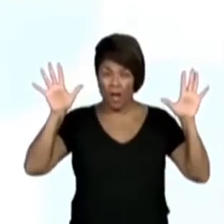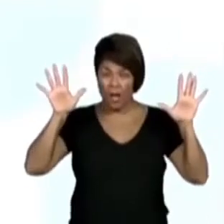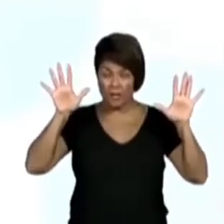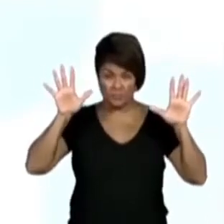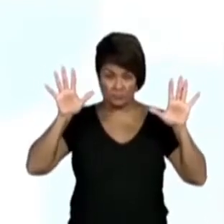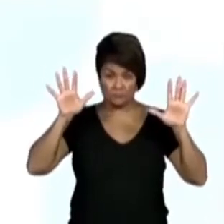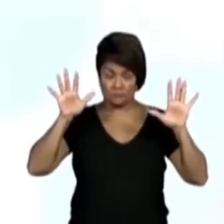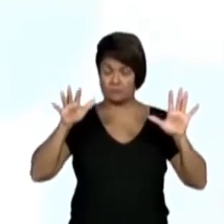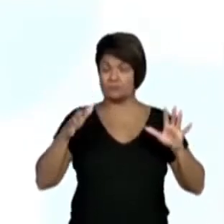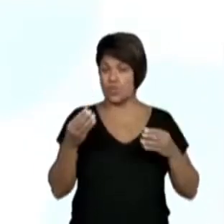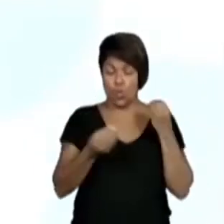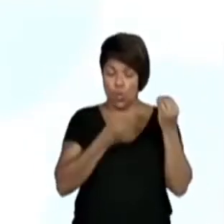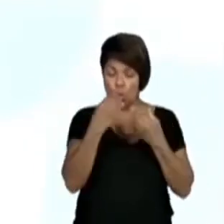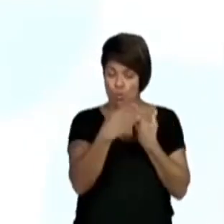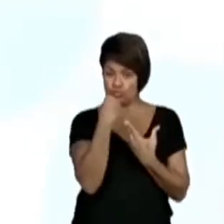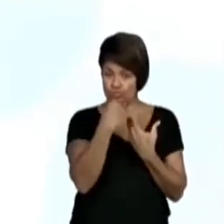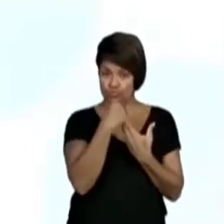como preparar uma comida.